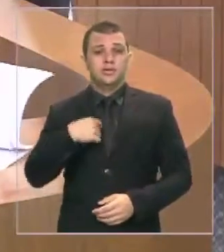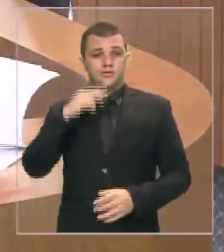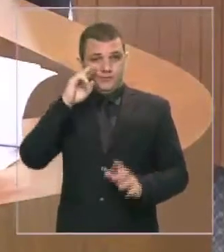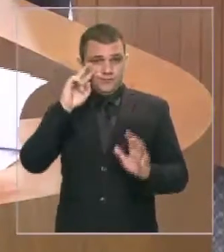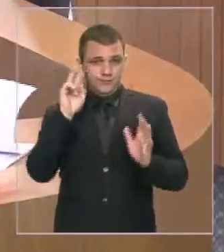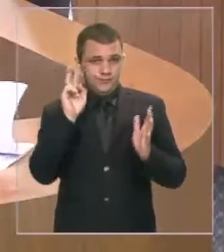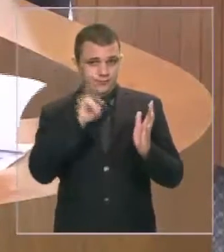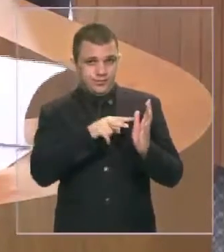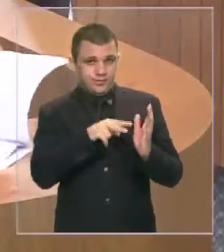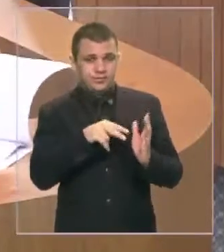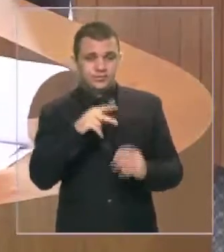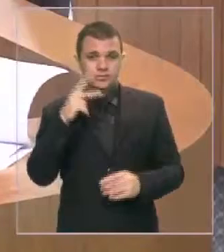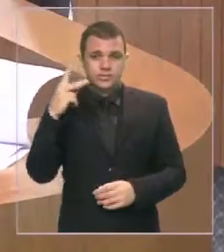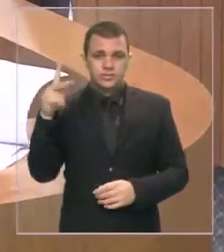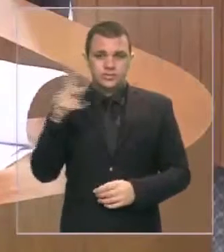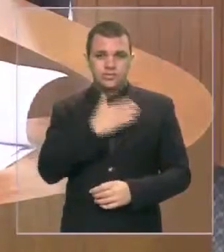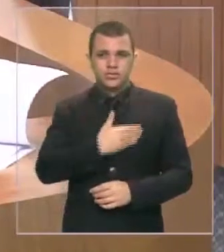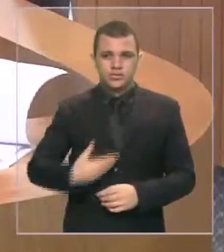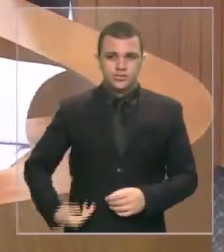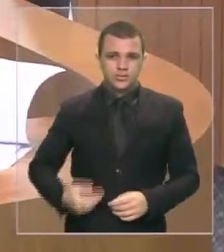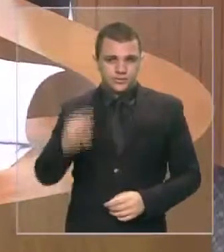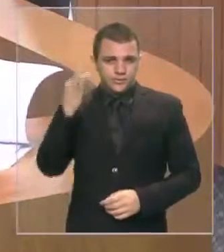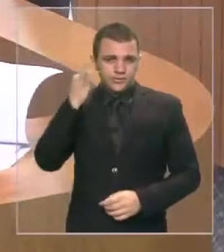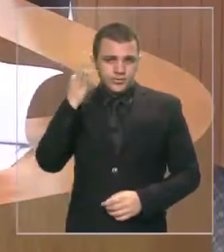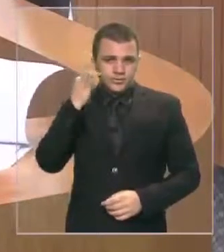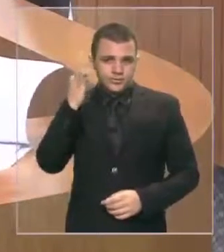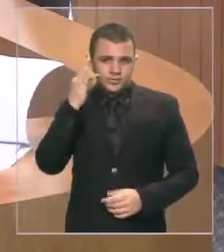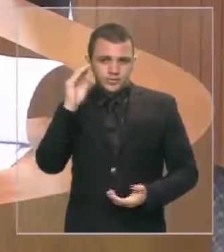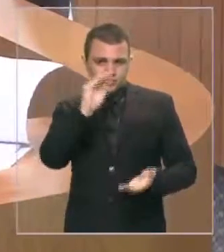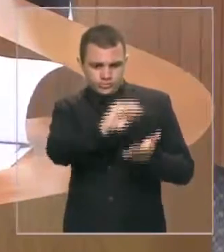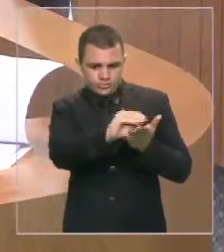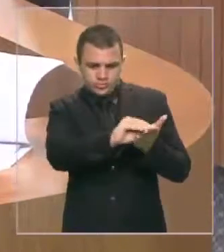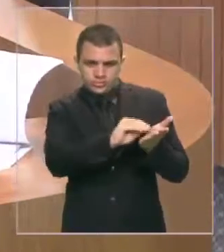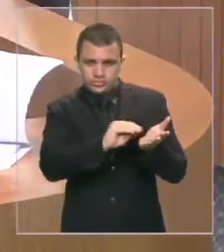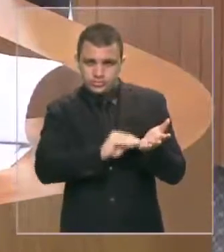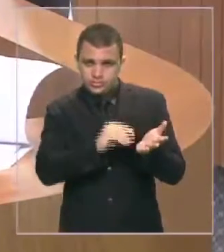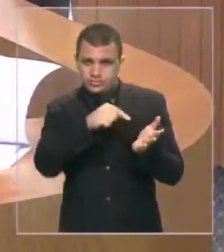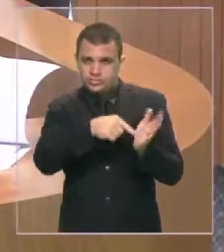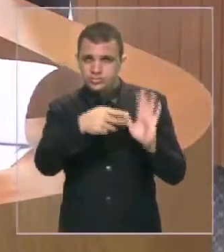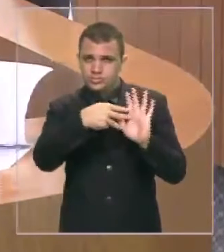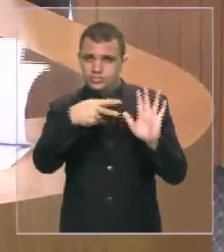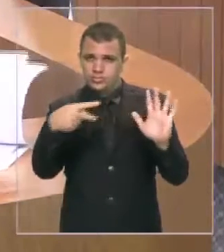o governador Flávio Dino, ele até fez aqui